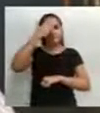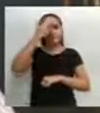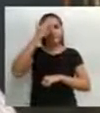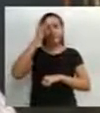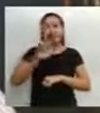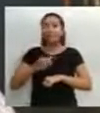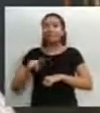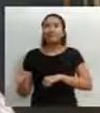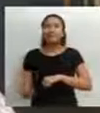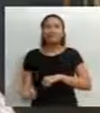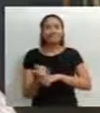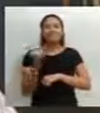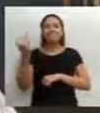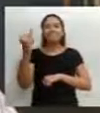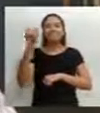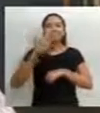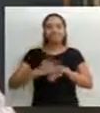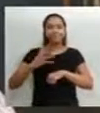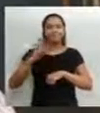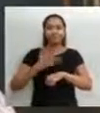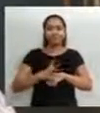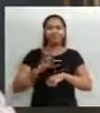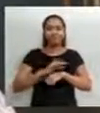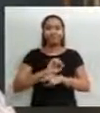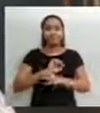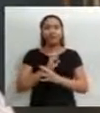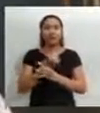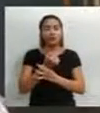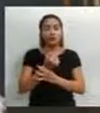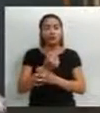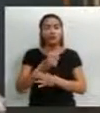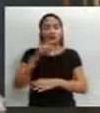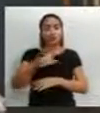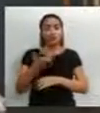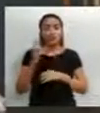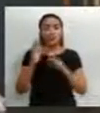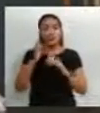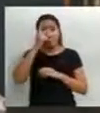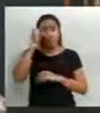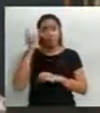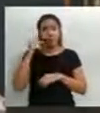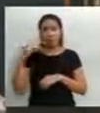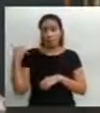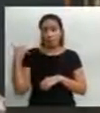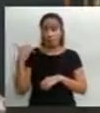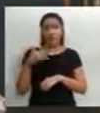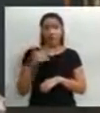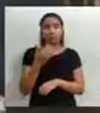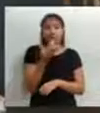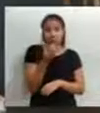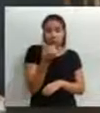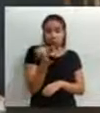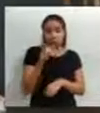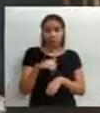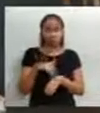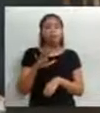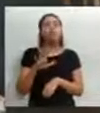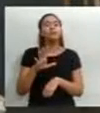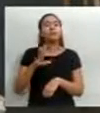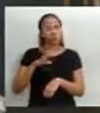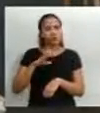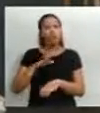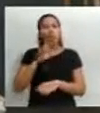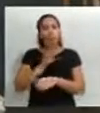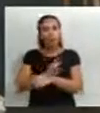estado. E isto será uma importante ação para garantir que este público com mais de 60 anos